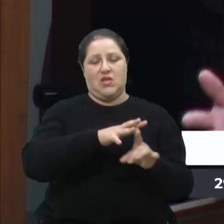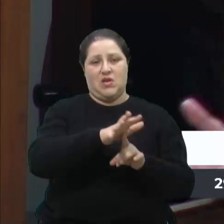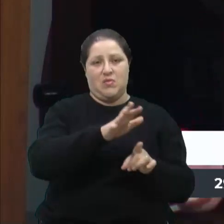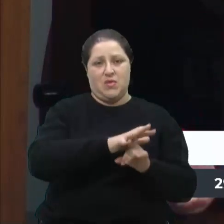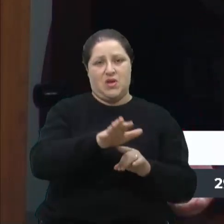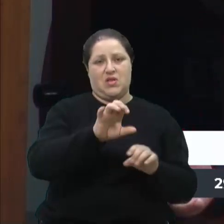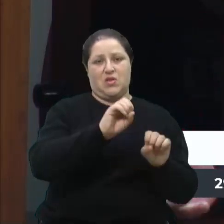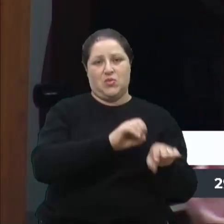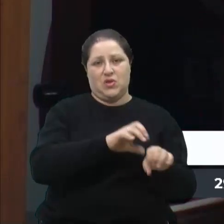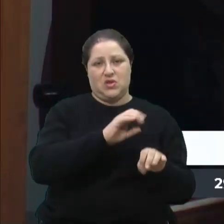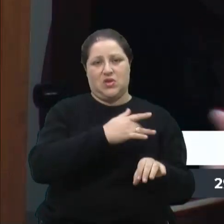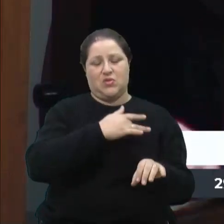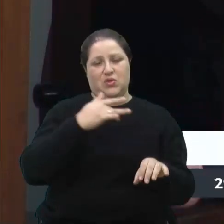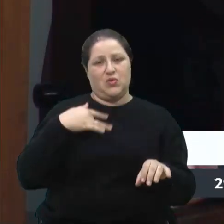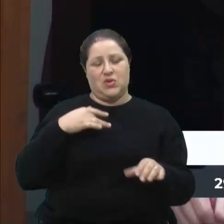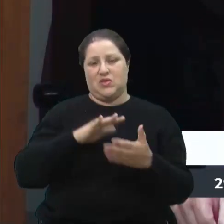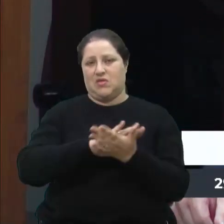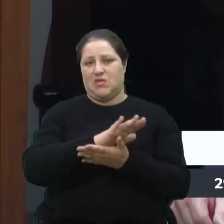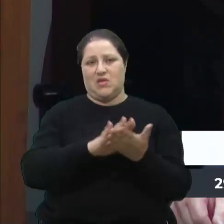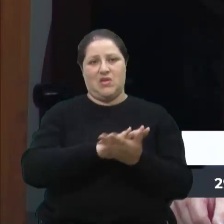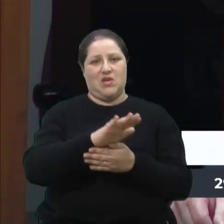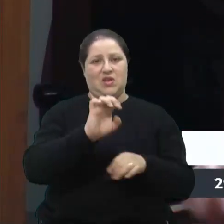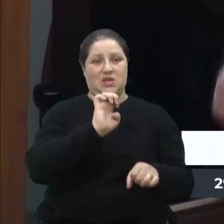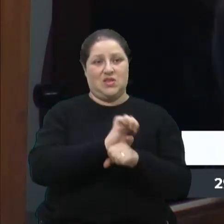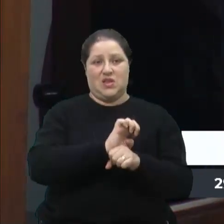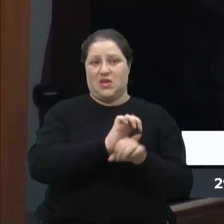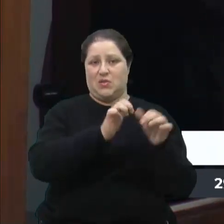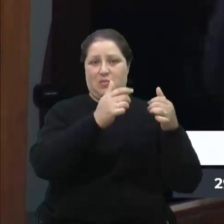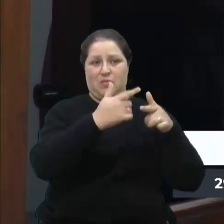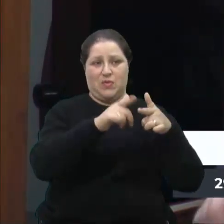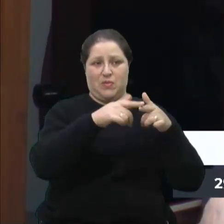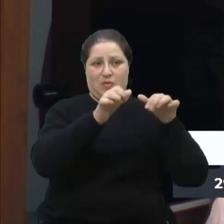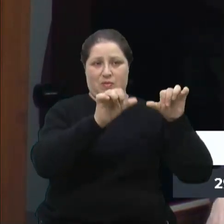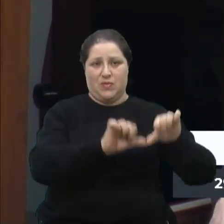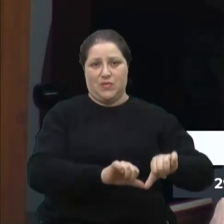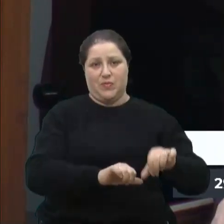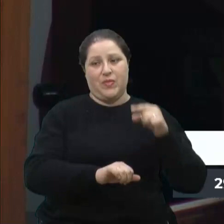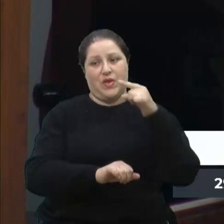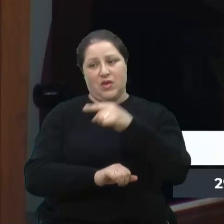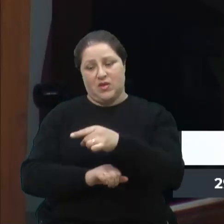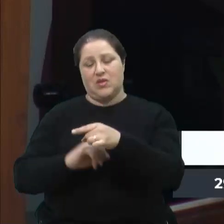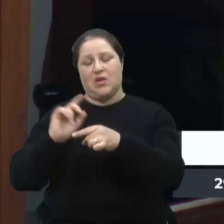de segurança, de nada. Vira um caos o Estado. Mas isso é com um trabalho sério.